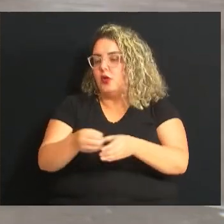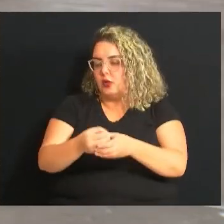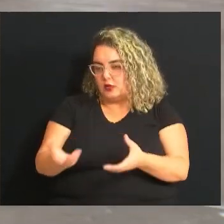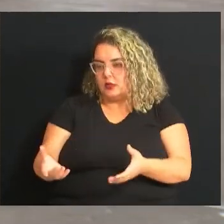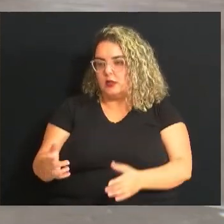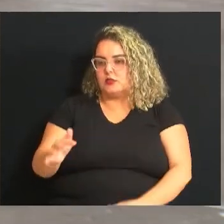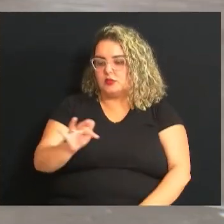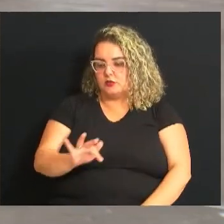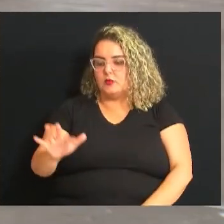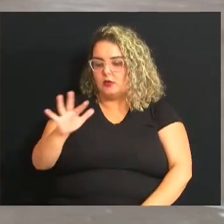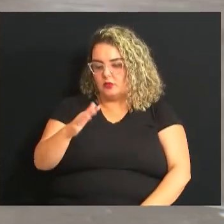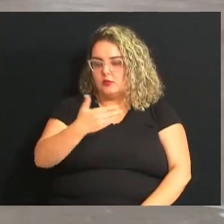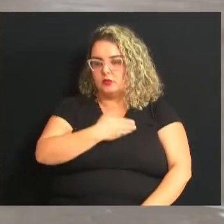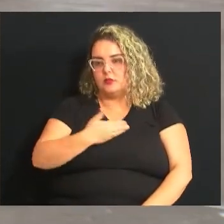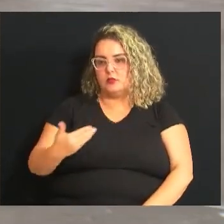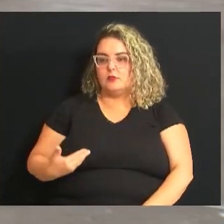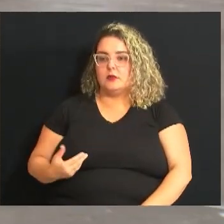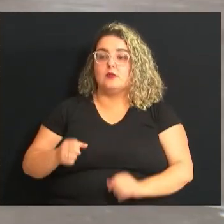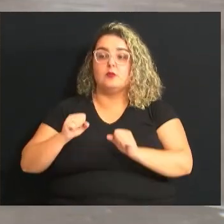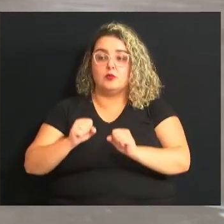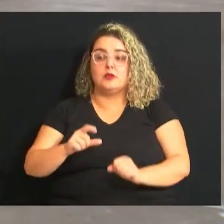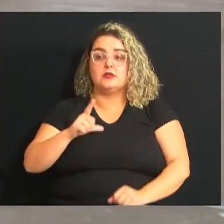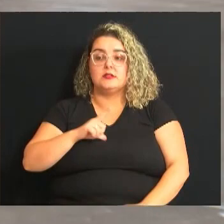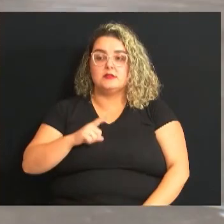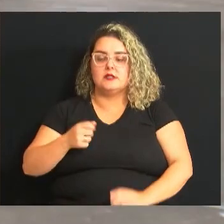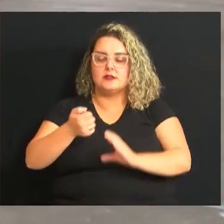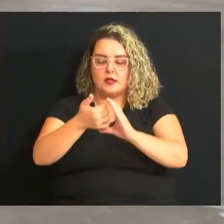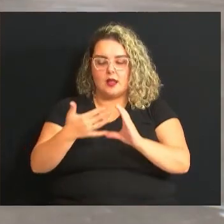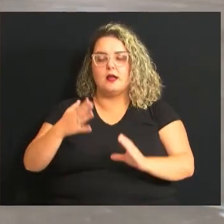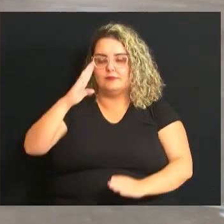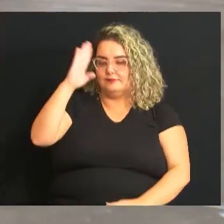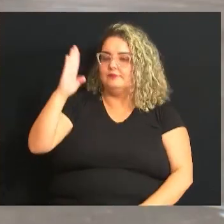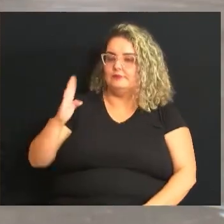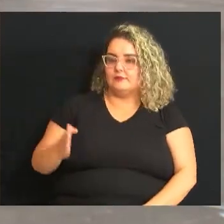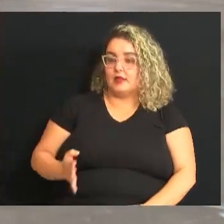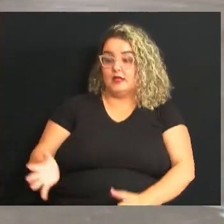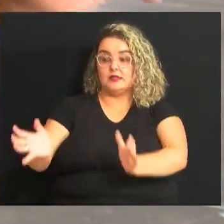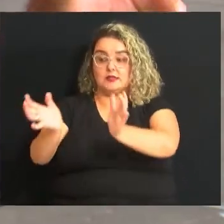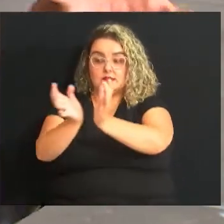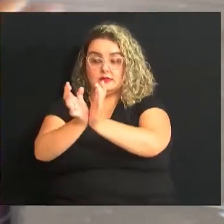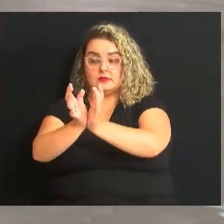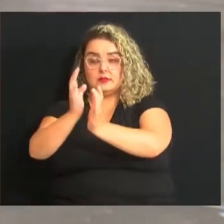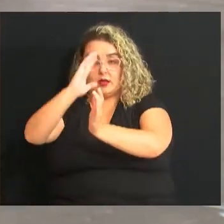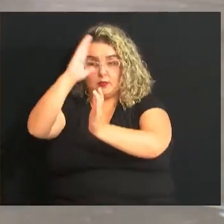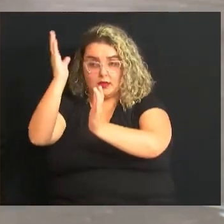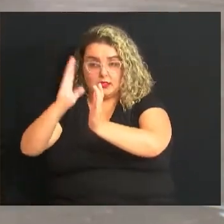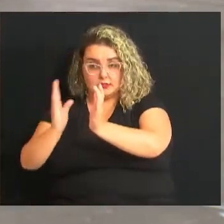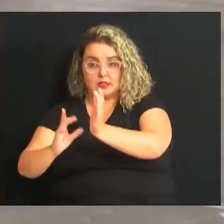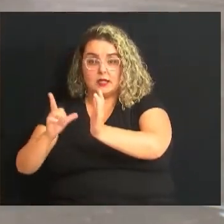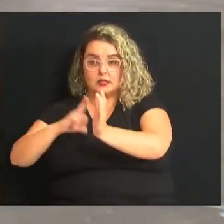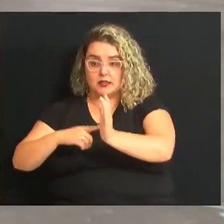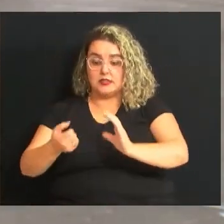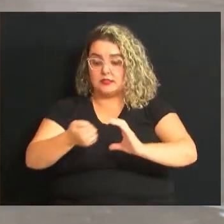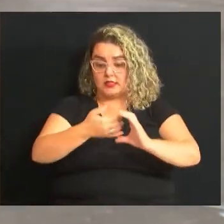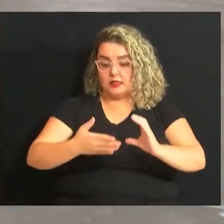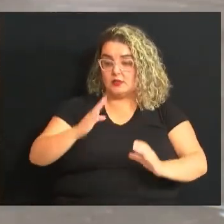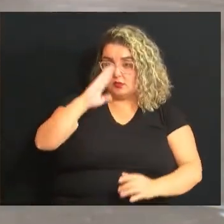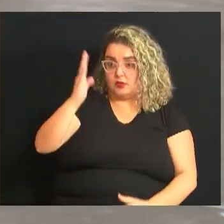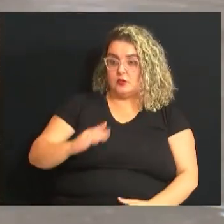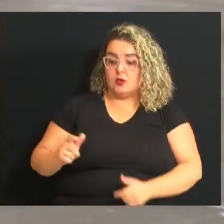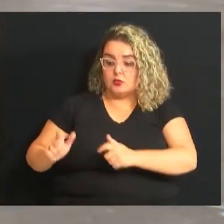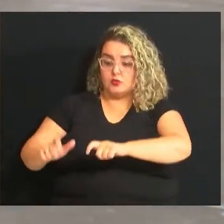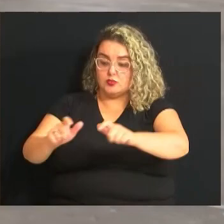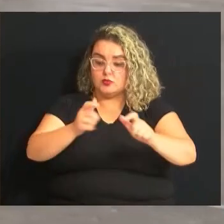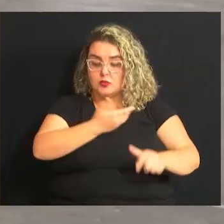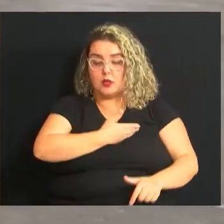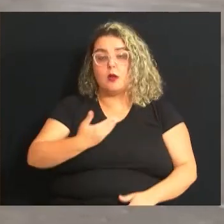universidades públicas, para que ela possa ter a cara do Brasil. Se a seleção brasileira tem a cara do Brasil, as universidades públicas,